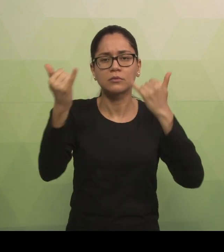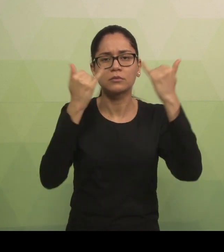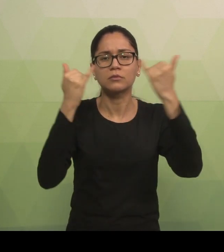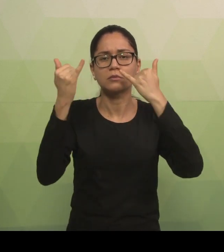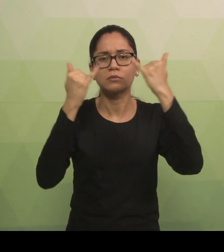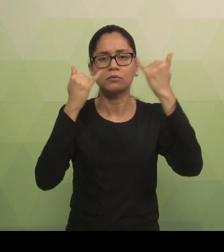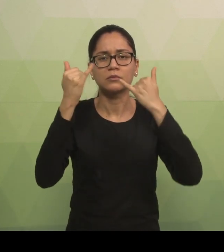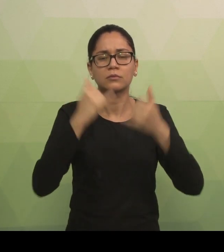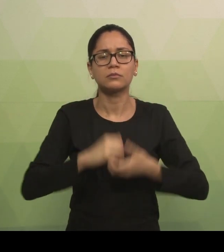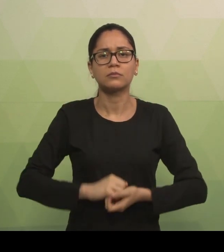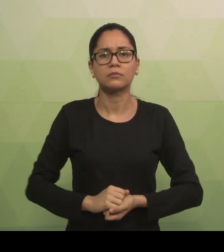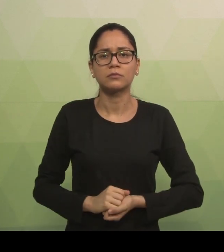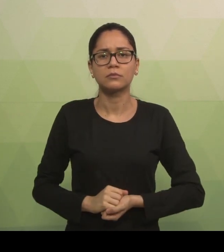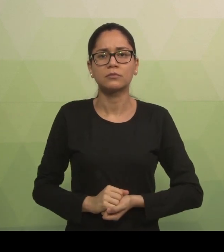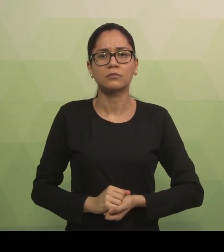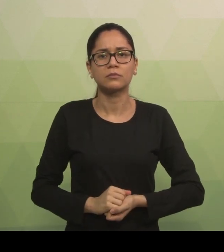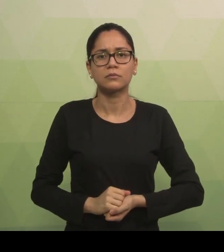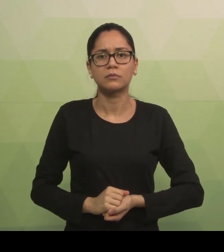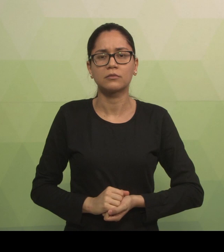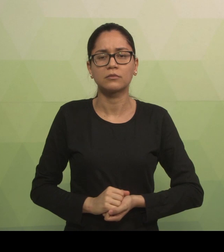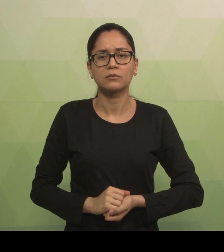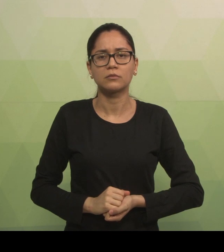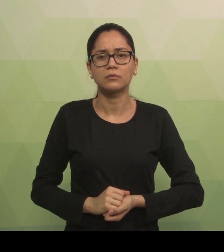em umas simples páginas de internet.